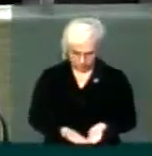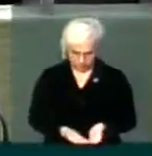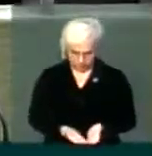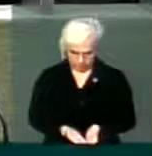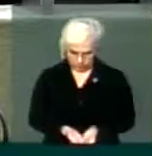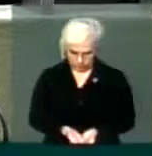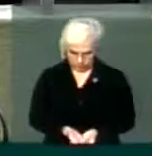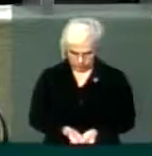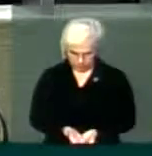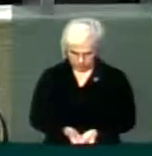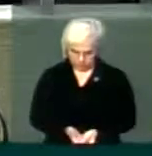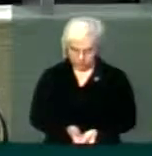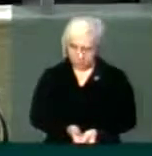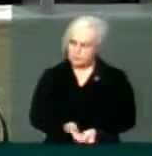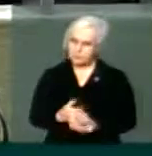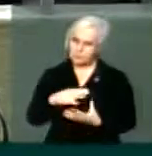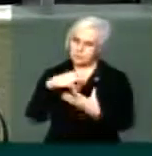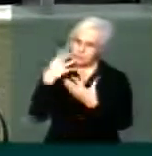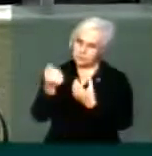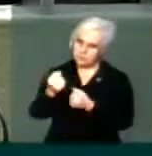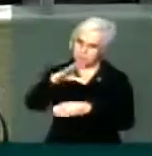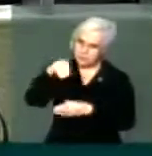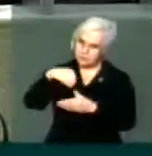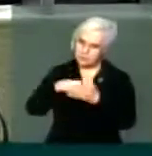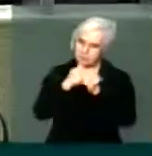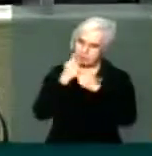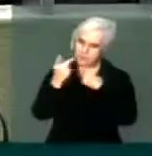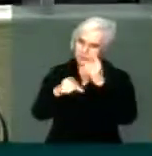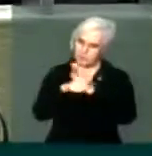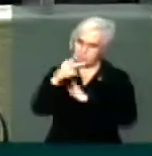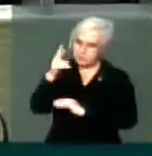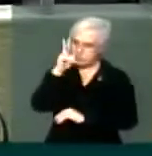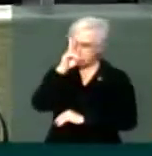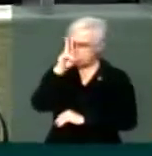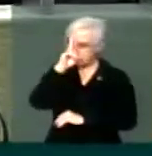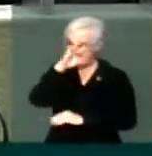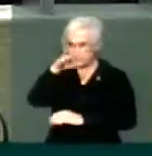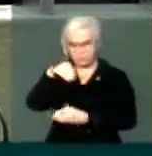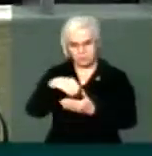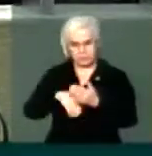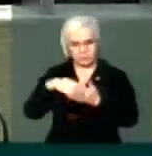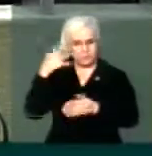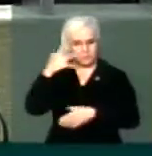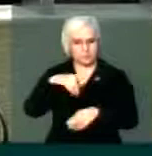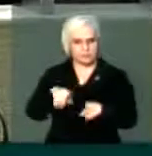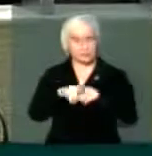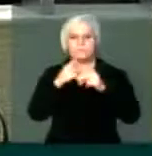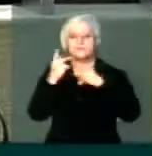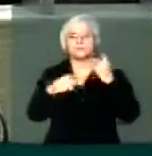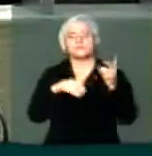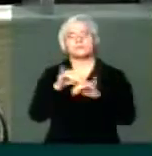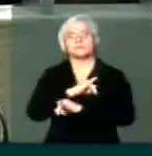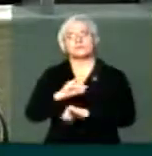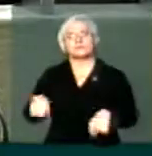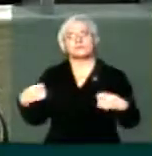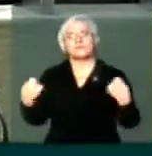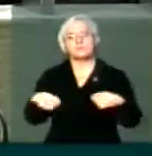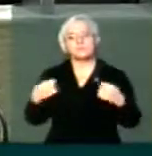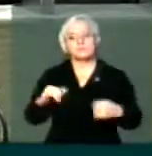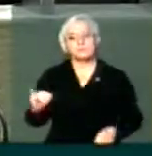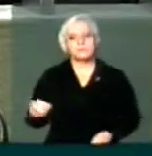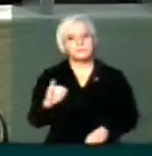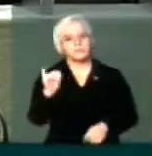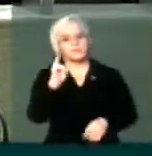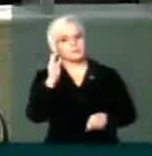Deputado Mauro Benevides, incorpora ao meu discurso o seu à parte e reafirmo da necessidade